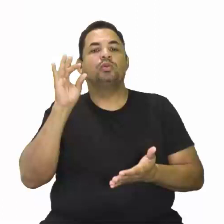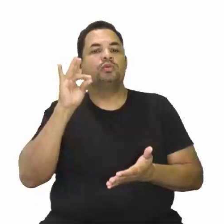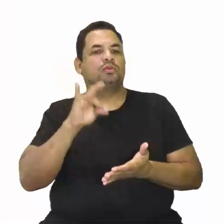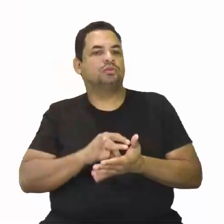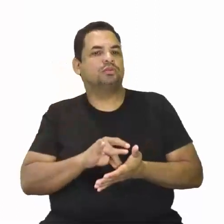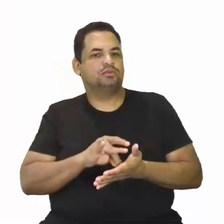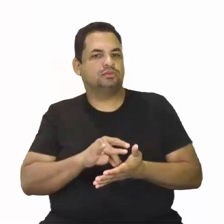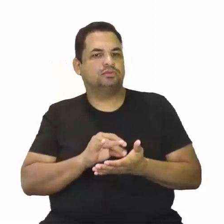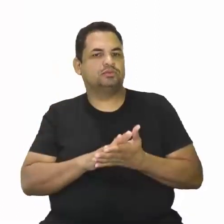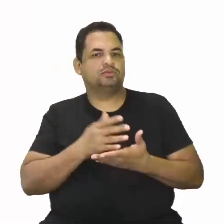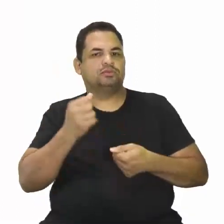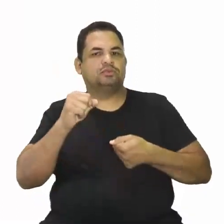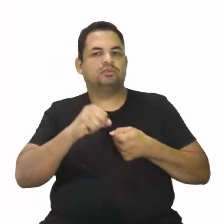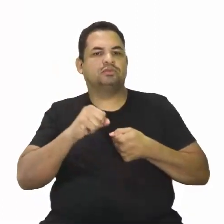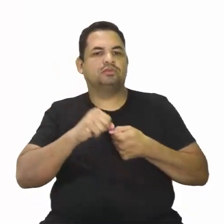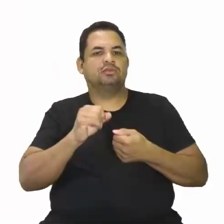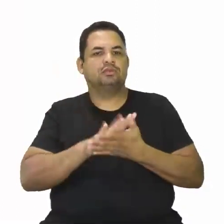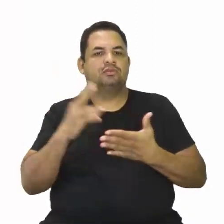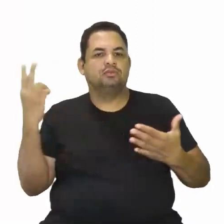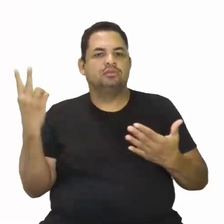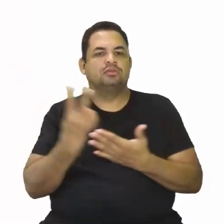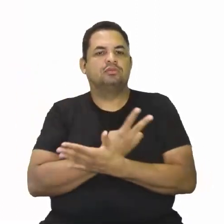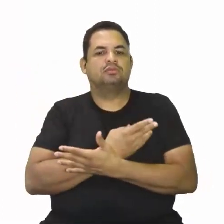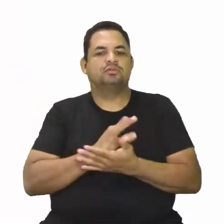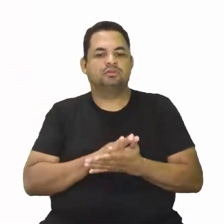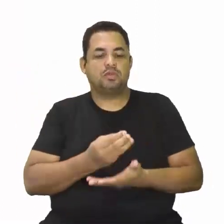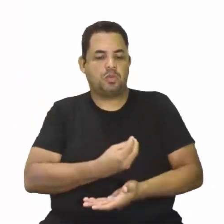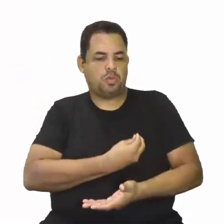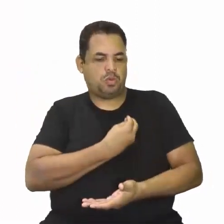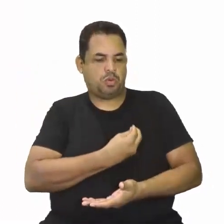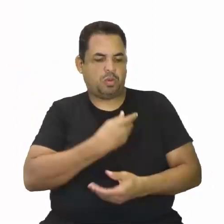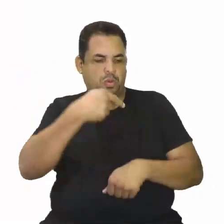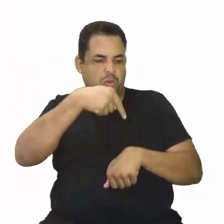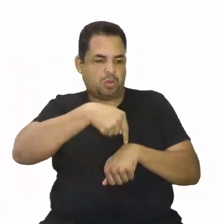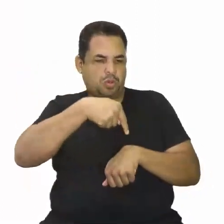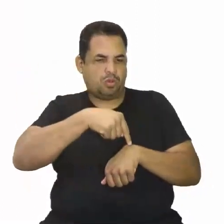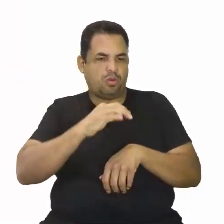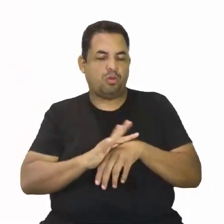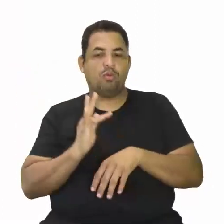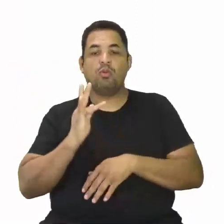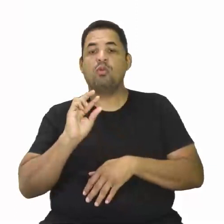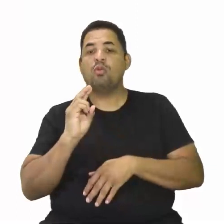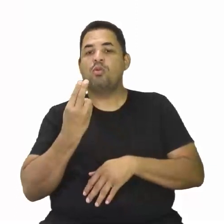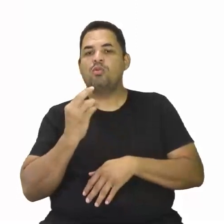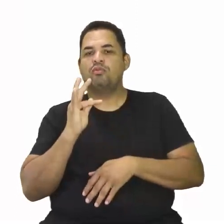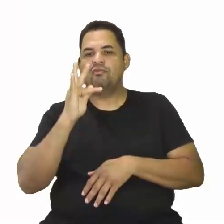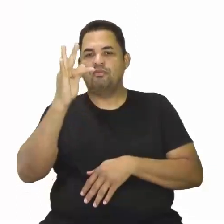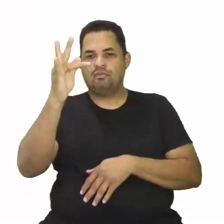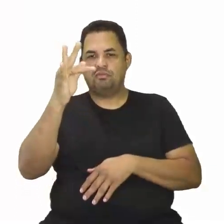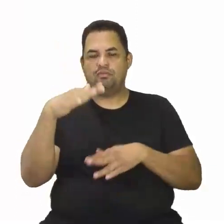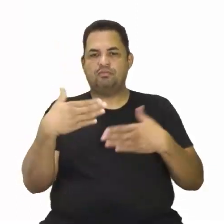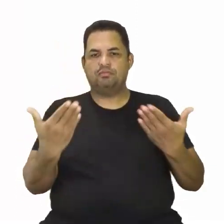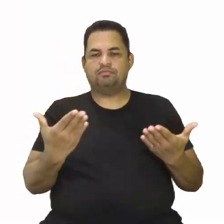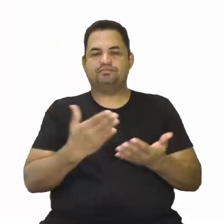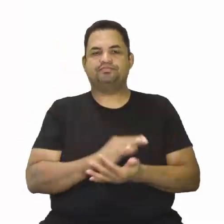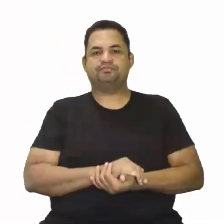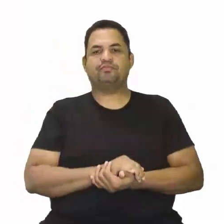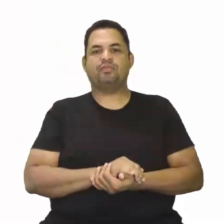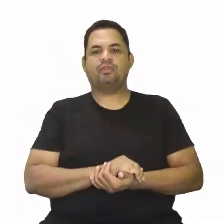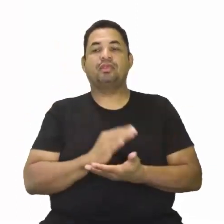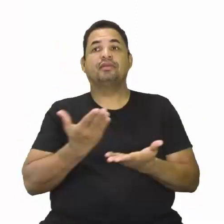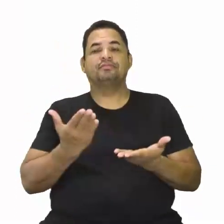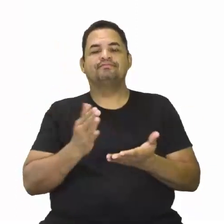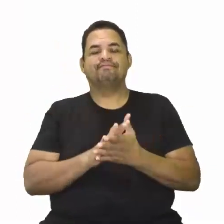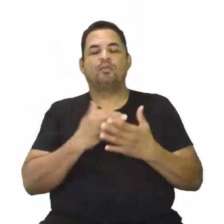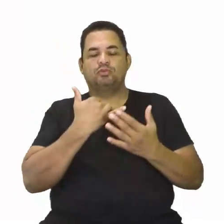fatos, as ações ocorridas tanto no presente quanto no futuro, tanto no presente quanto no